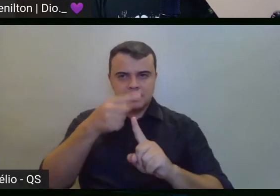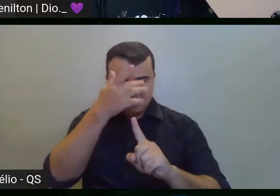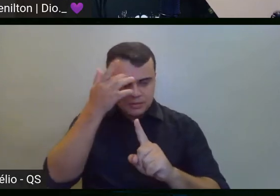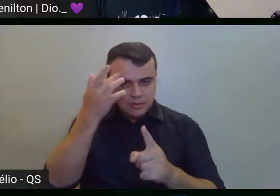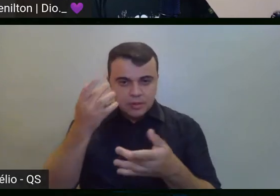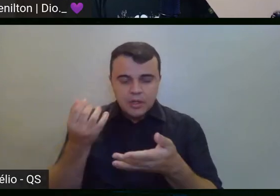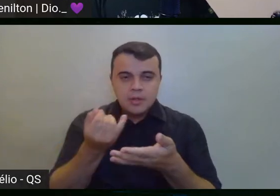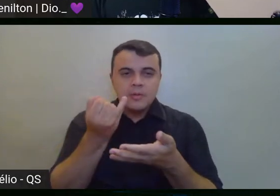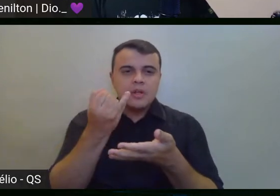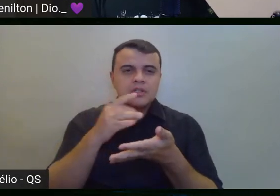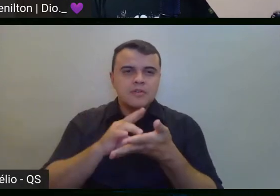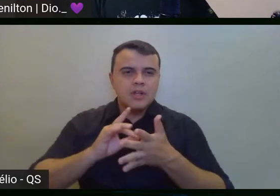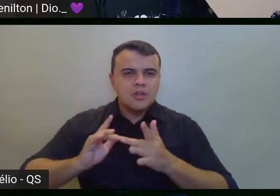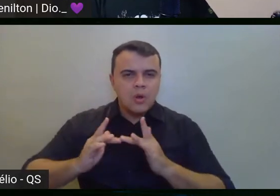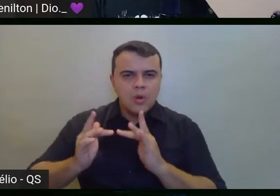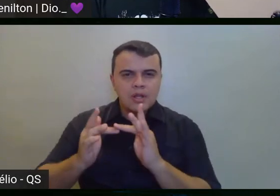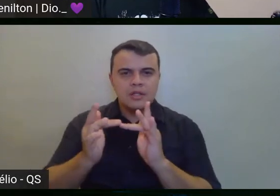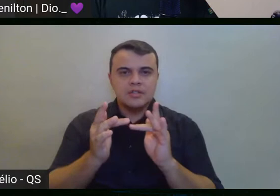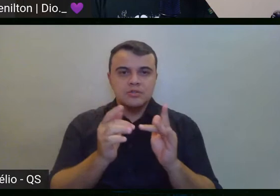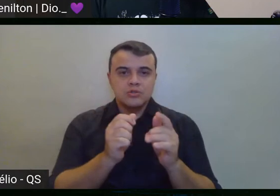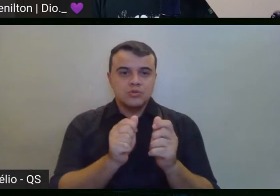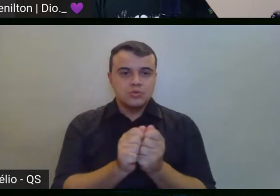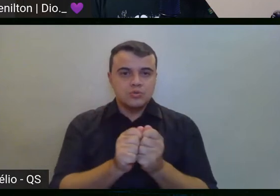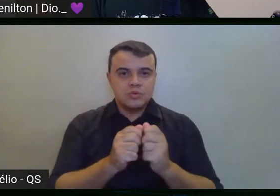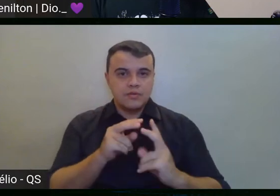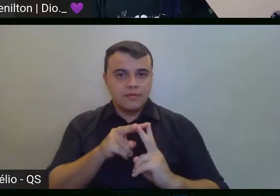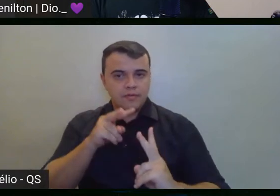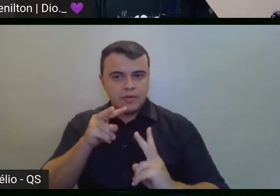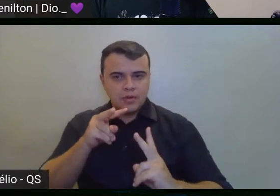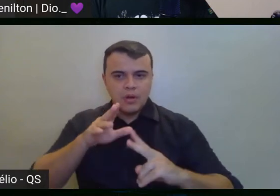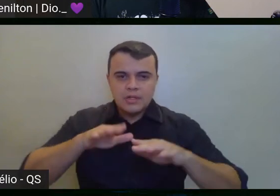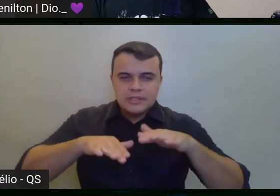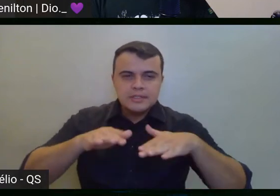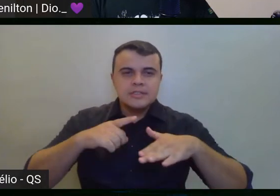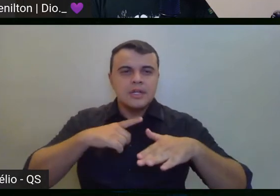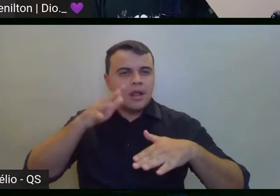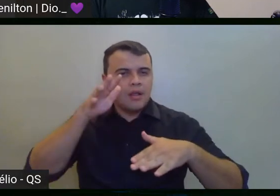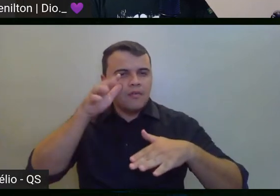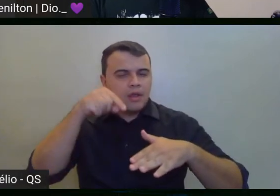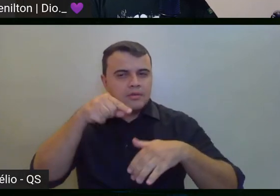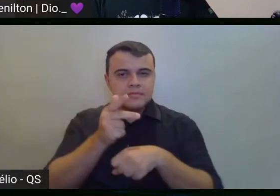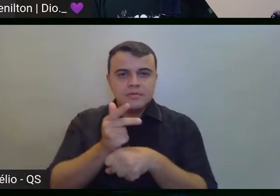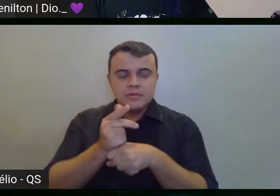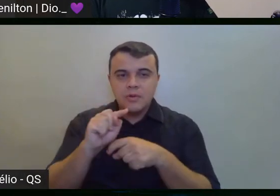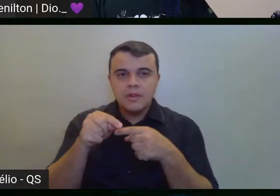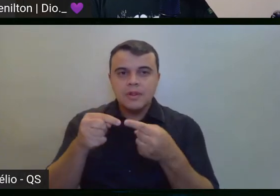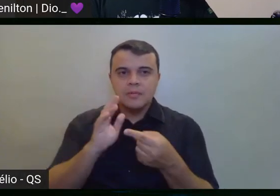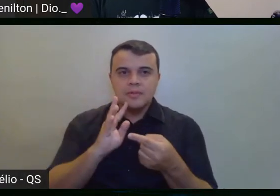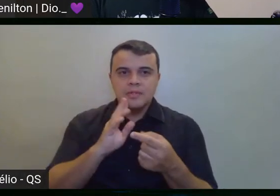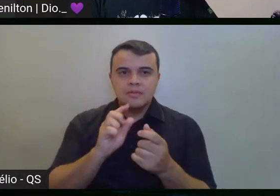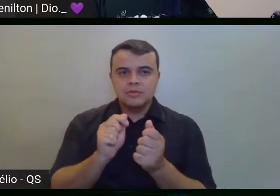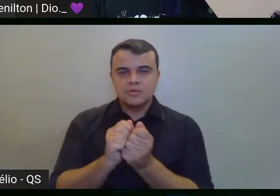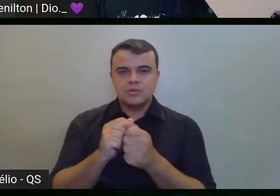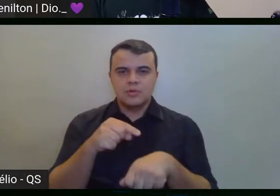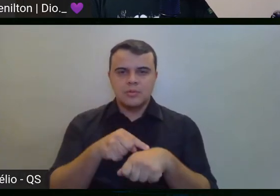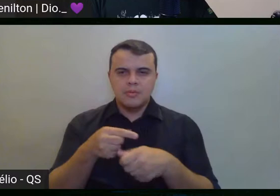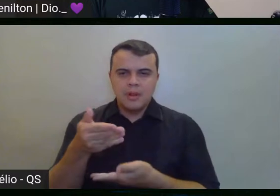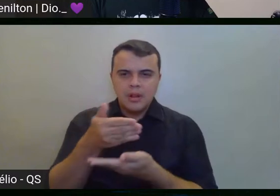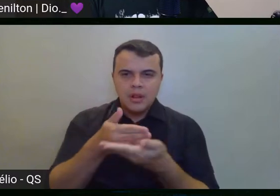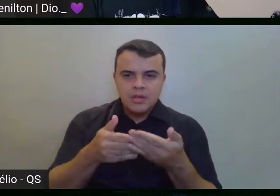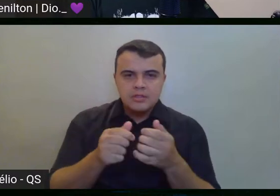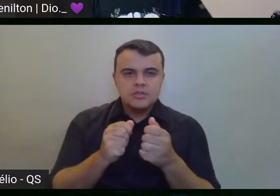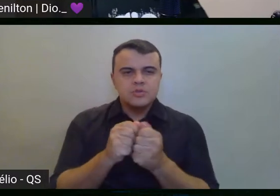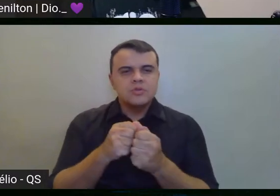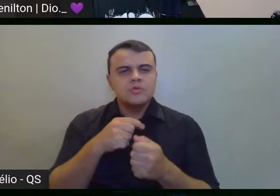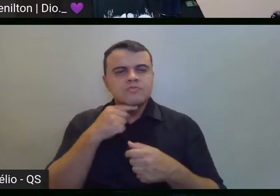a gente estar conectado aqui de forma online por mais que você possa assistir o vídeo depois mas é legal porque aqui é um momento que você interage que a gente vai